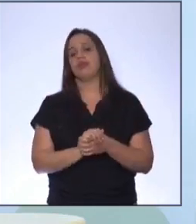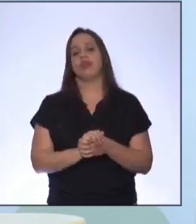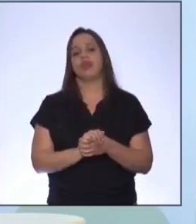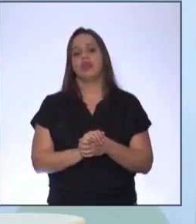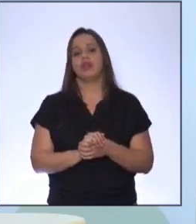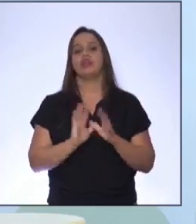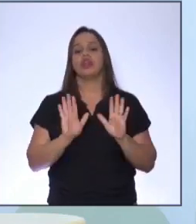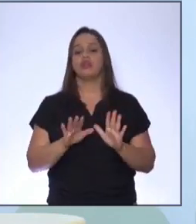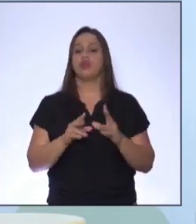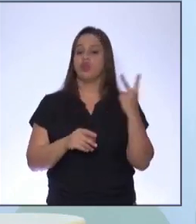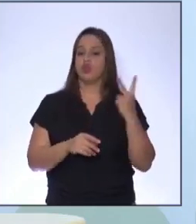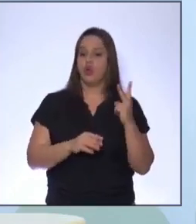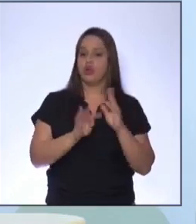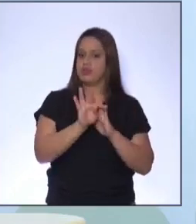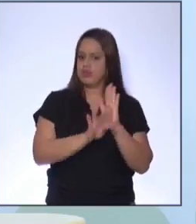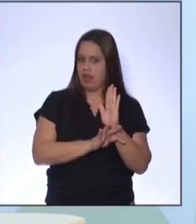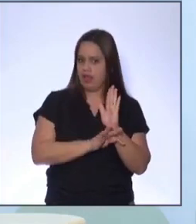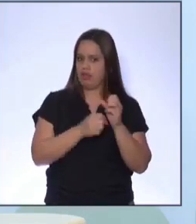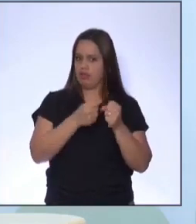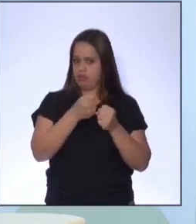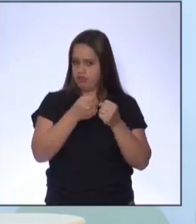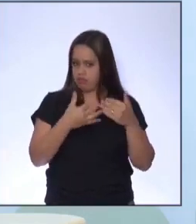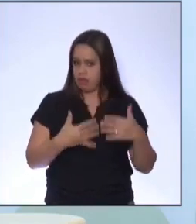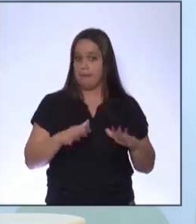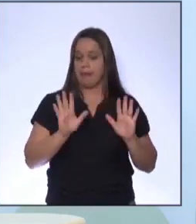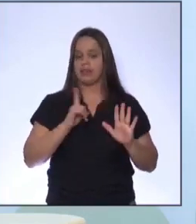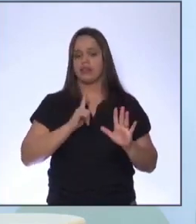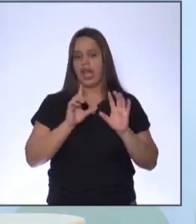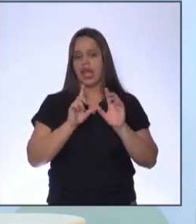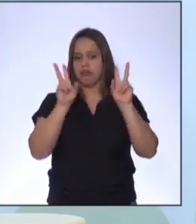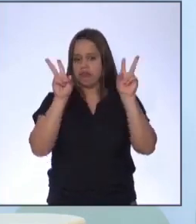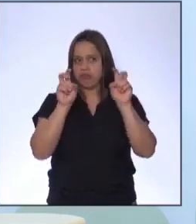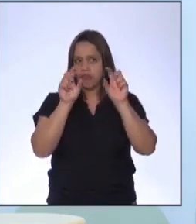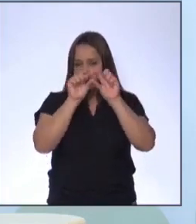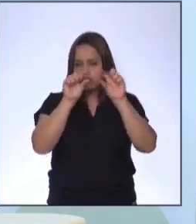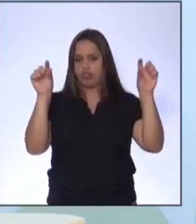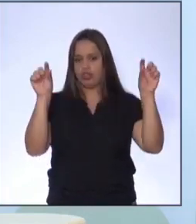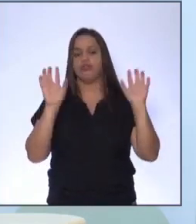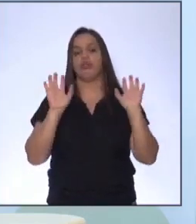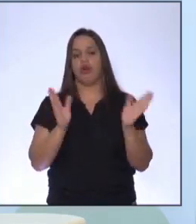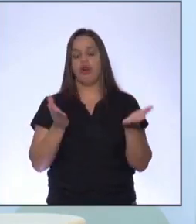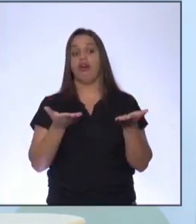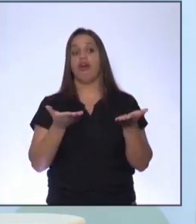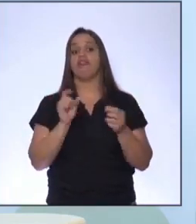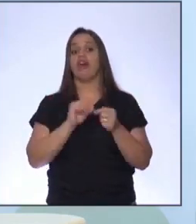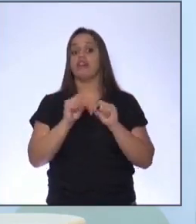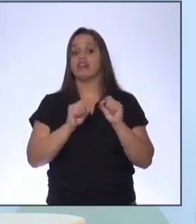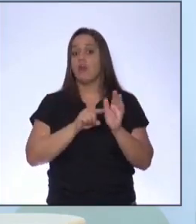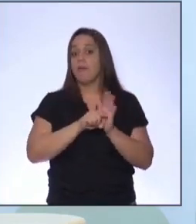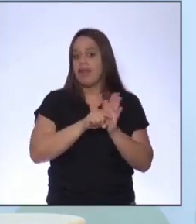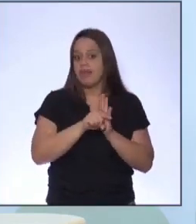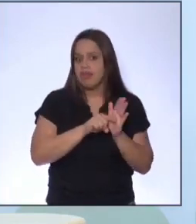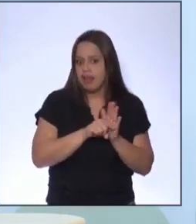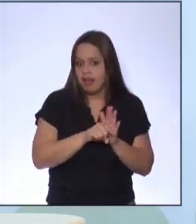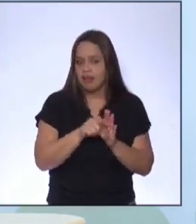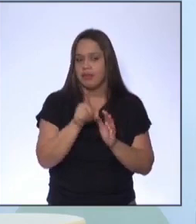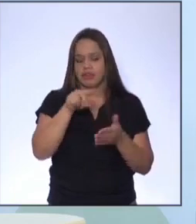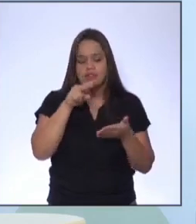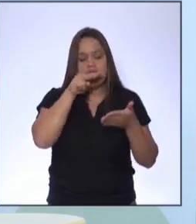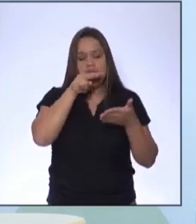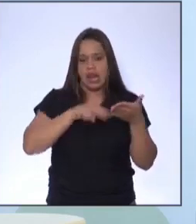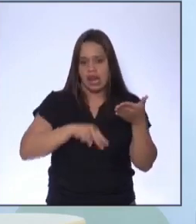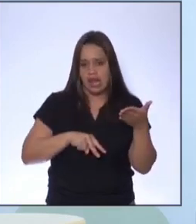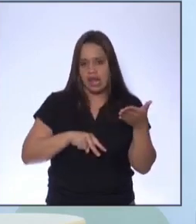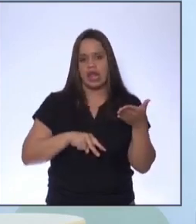dois pequenos textos, né, narrativos, porém eles têm um título. Então, assim, a gente vai fazer uma análise desse caso, vai ser 5 minutinhos para vocês poderem ler,